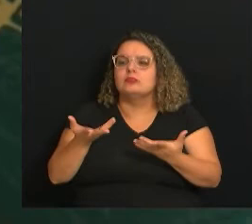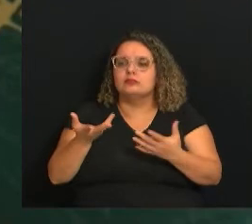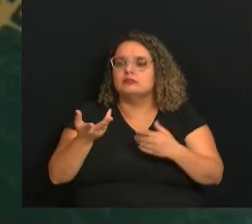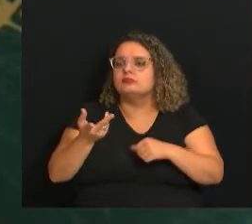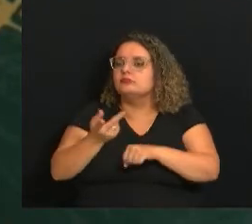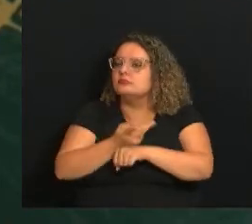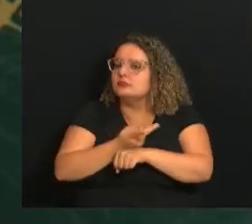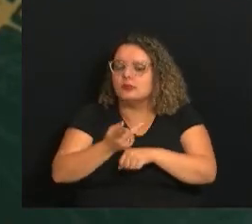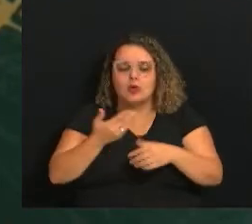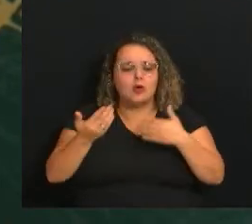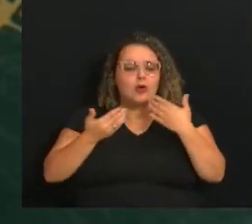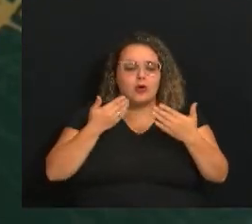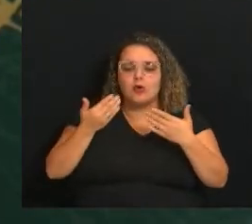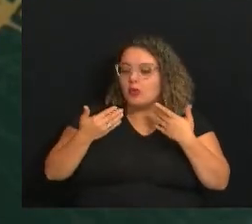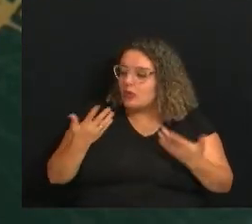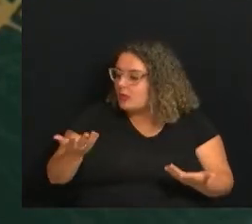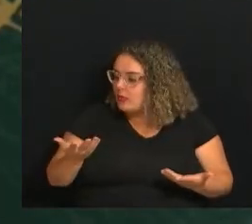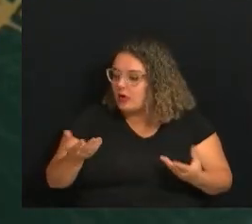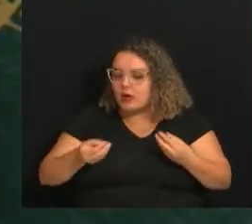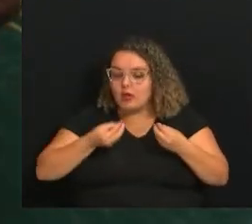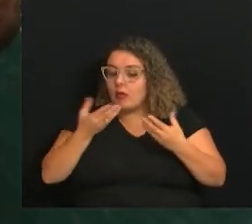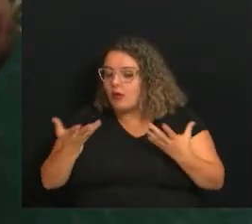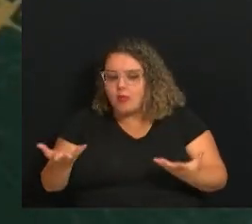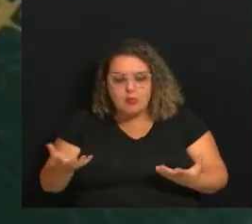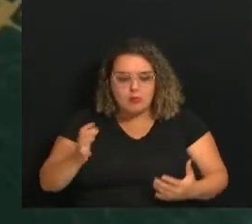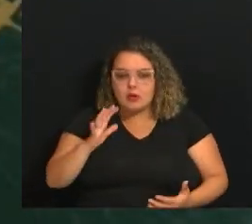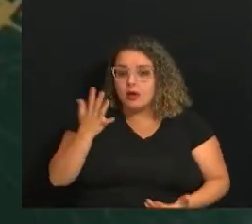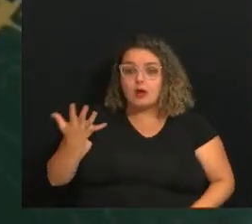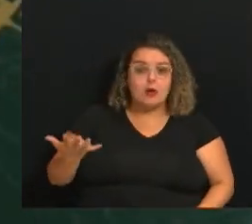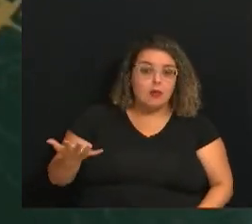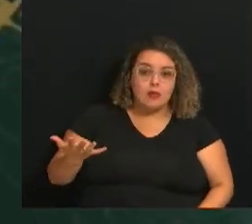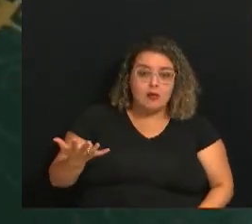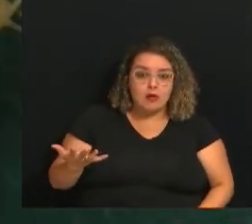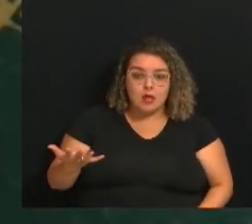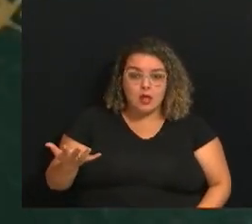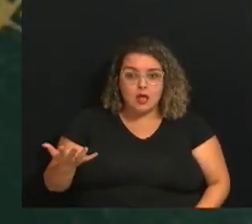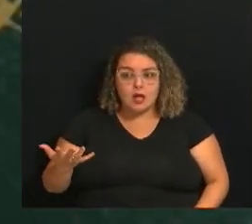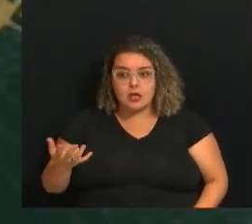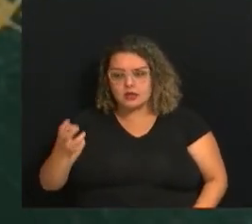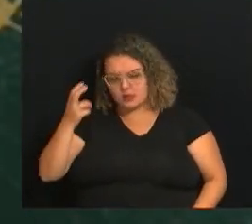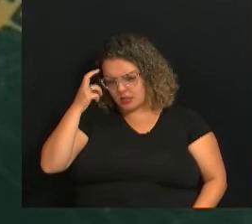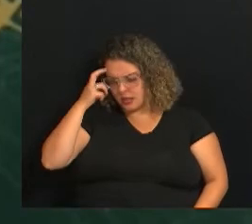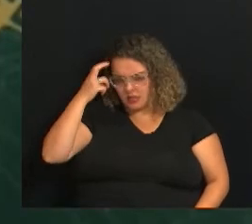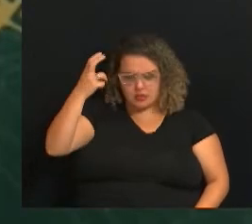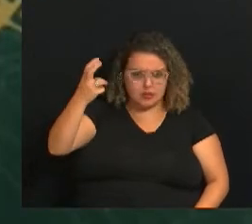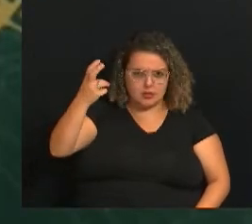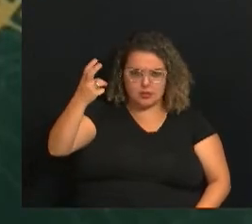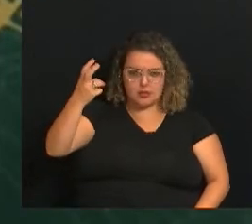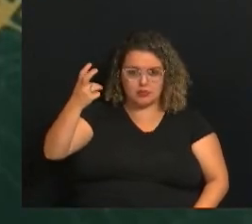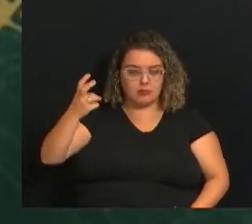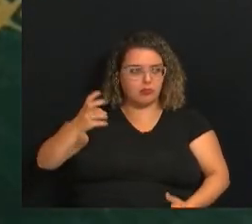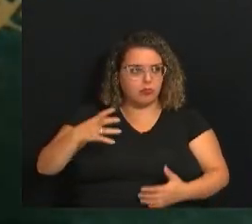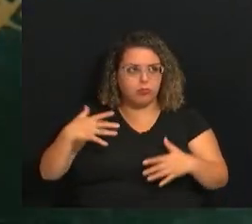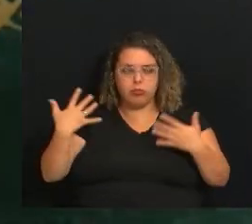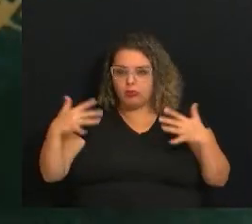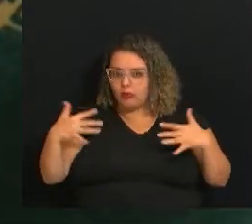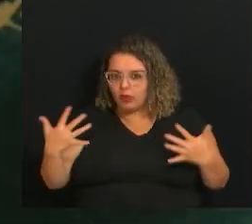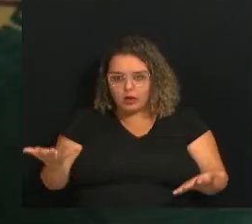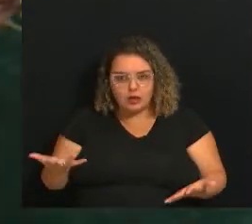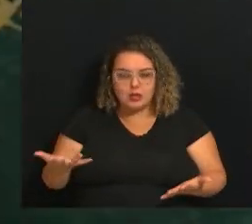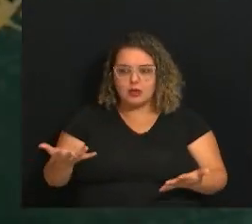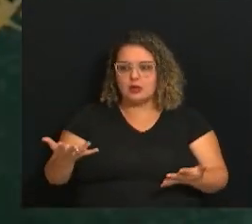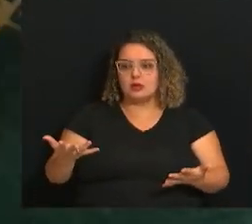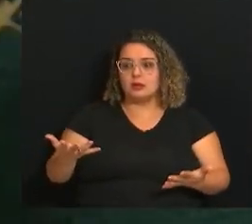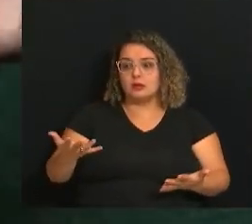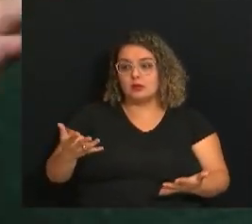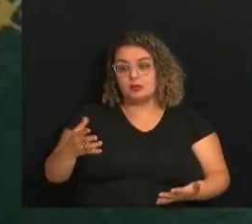conversar bastante? Porque independentemente de tudo isso, da inteligência absurda dele, ele é um